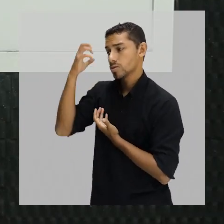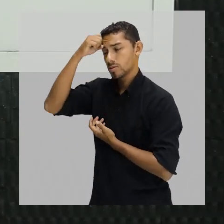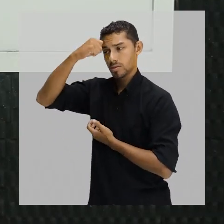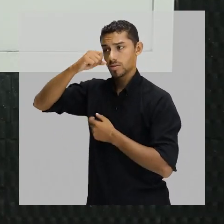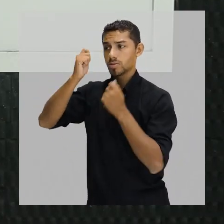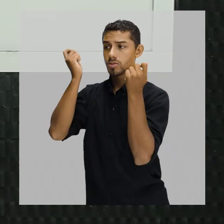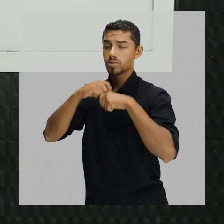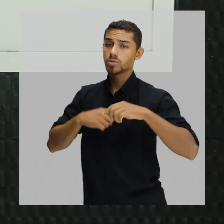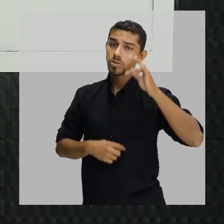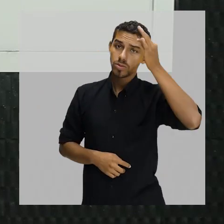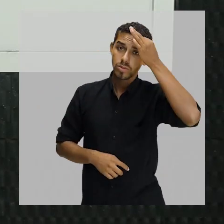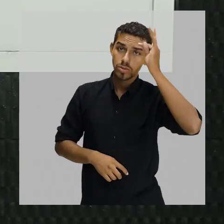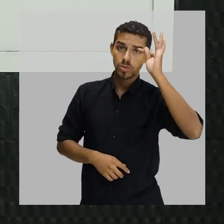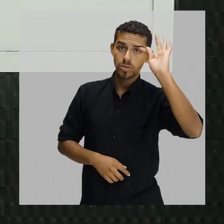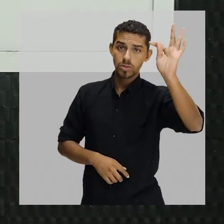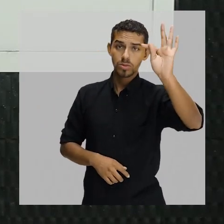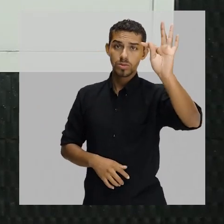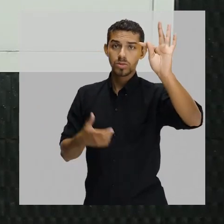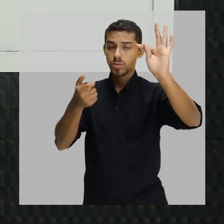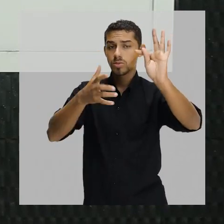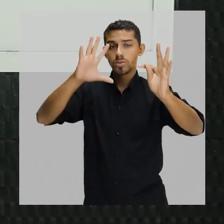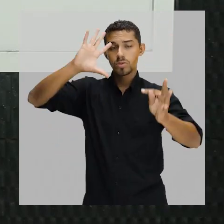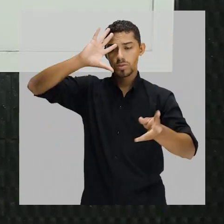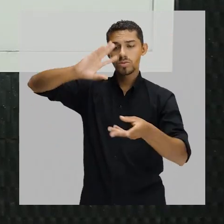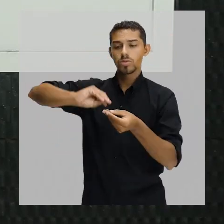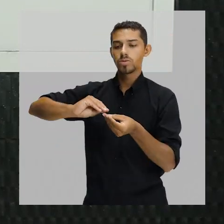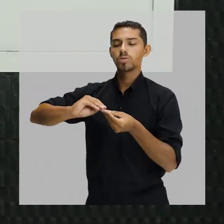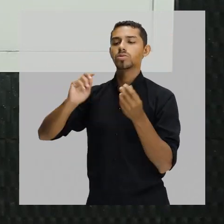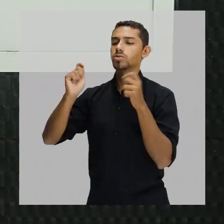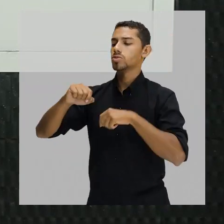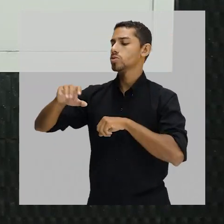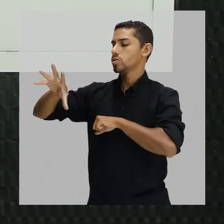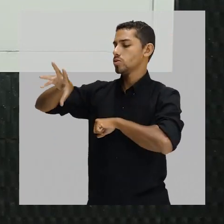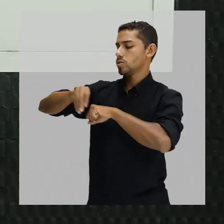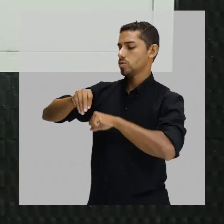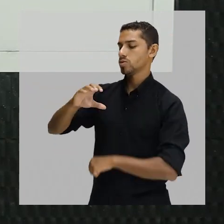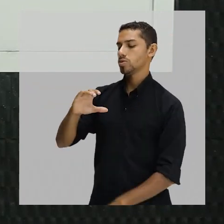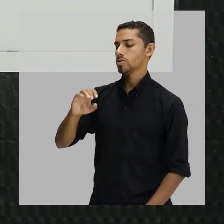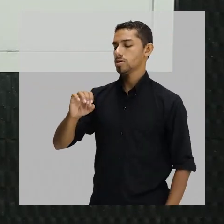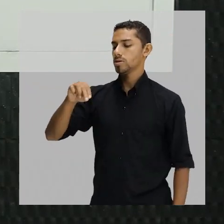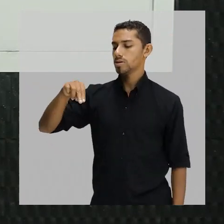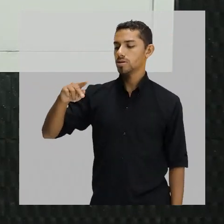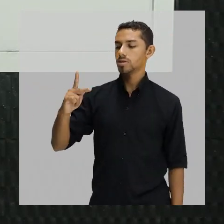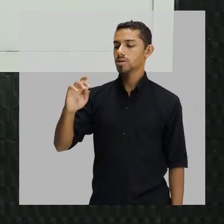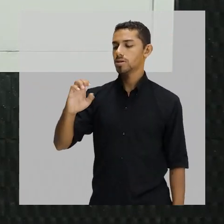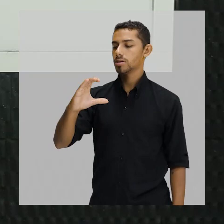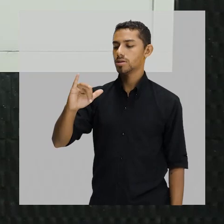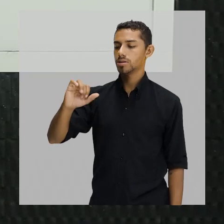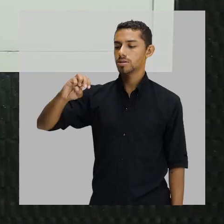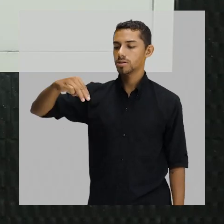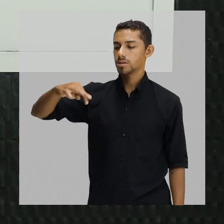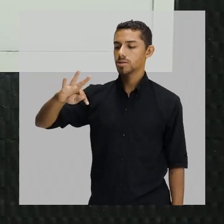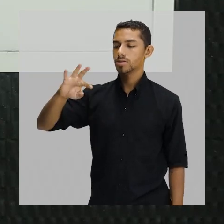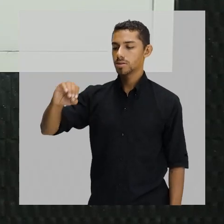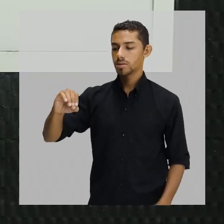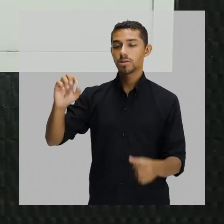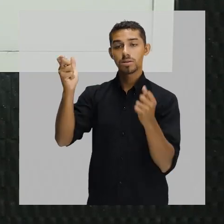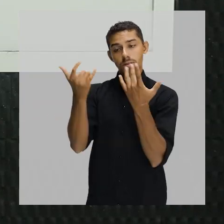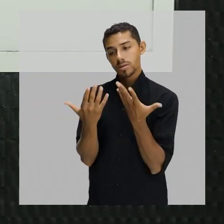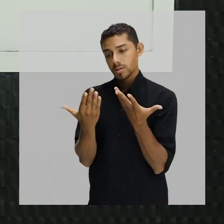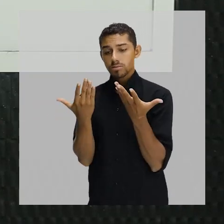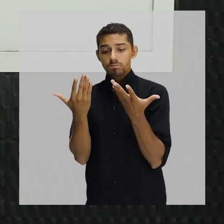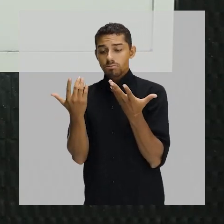teoria a respeito do conhecimento, certo? Ó, é uma teoria sobre o